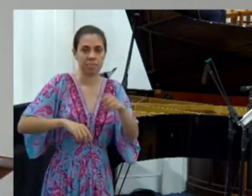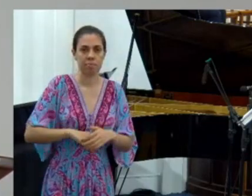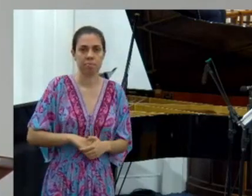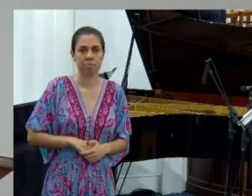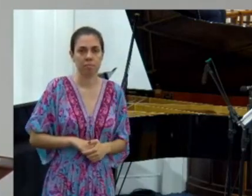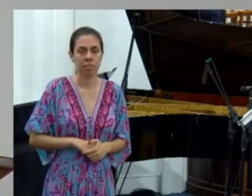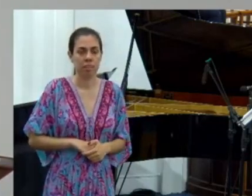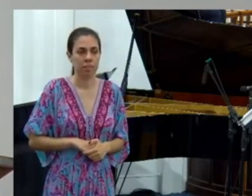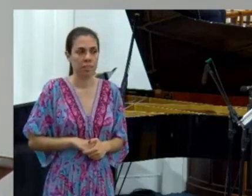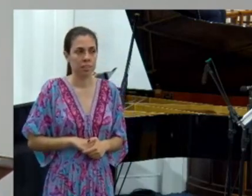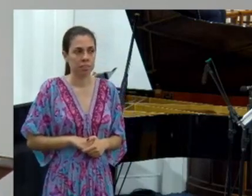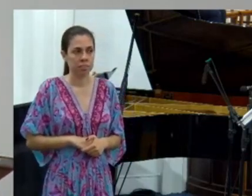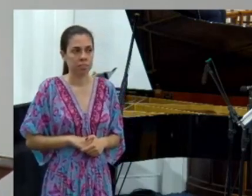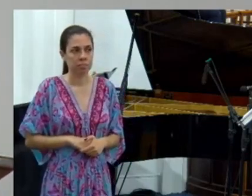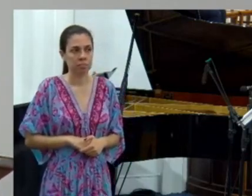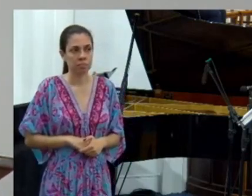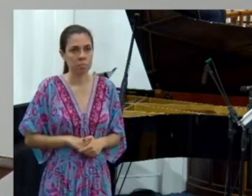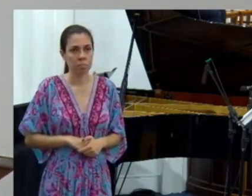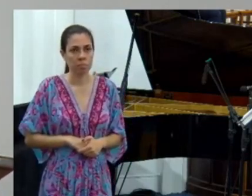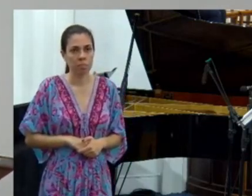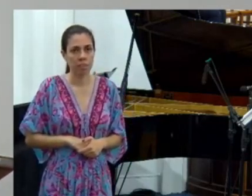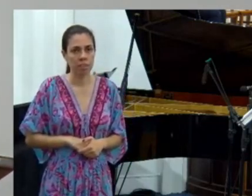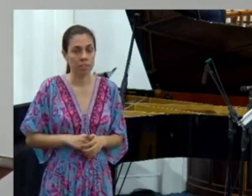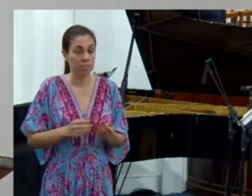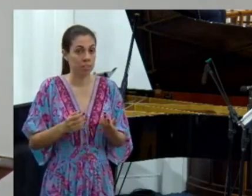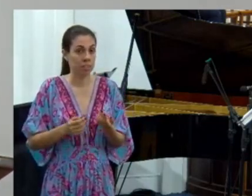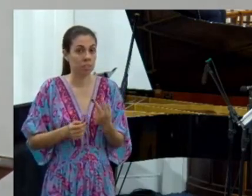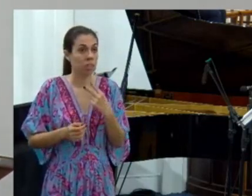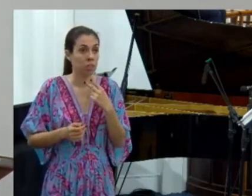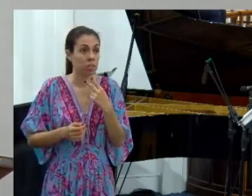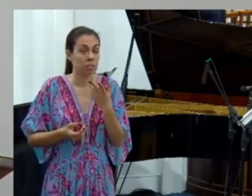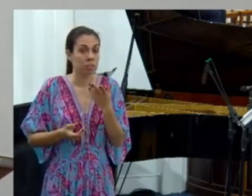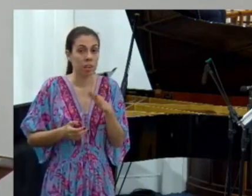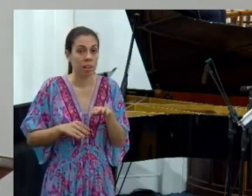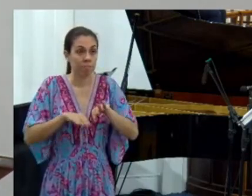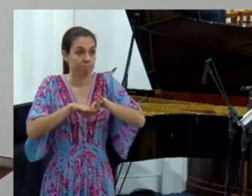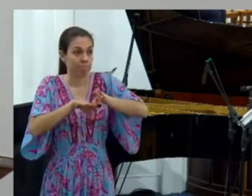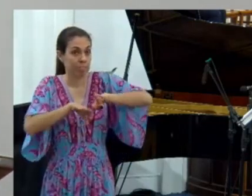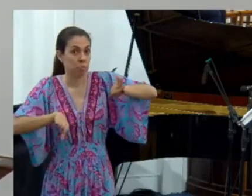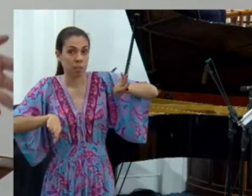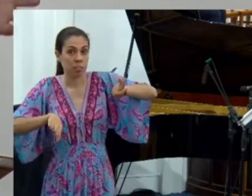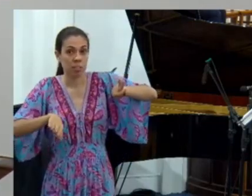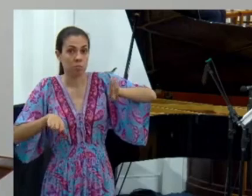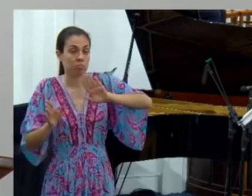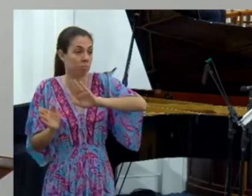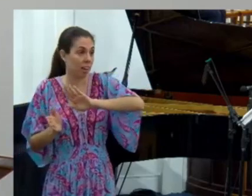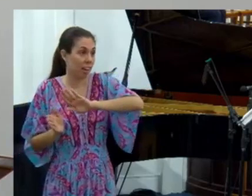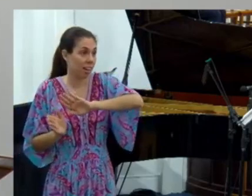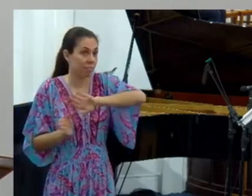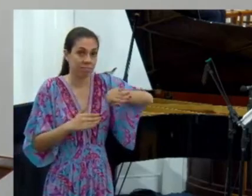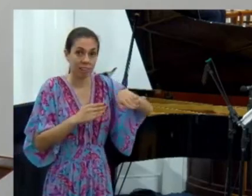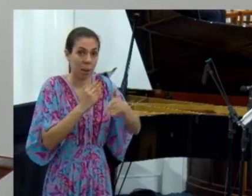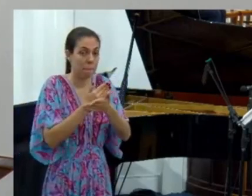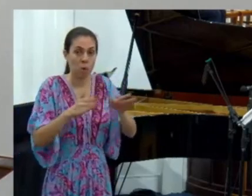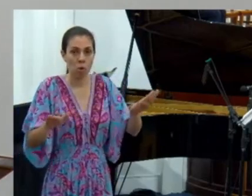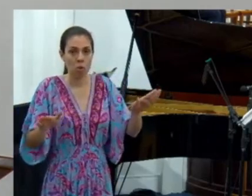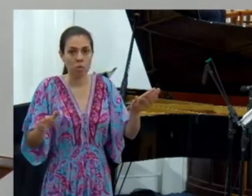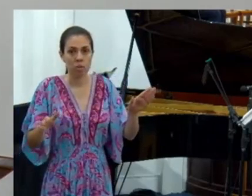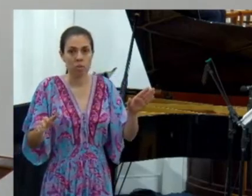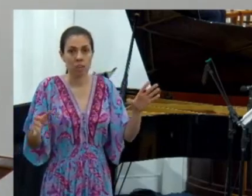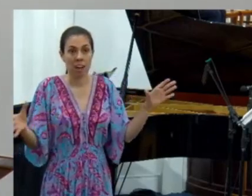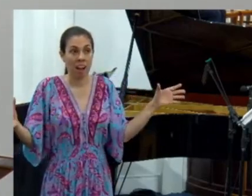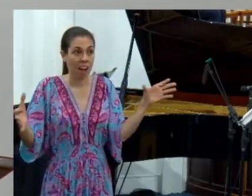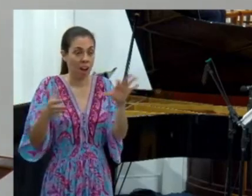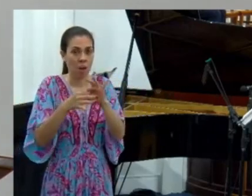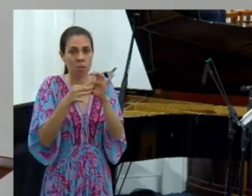que não existia mais separação como as 5 divisões do templo. E que a comunhão de Deus com o seu povo, por